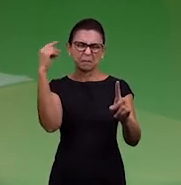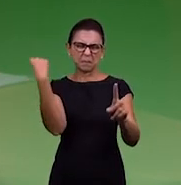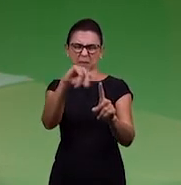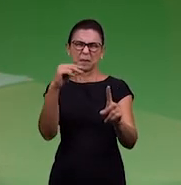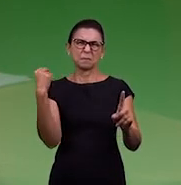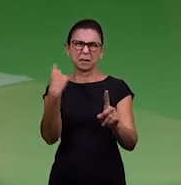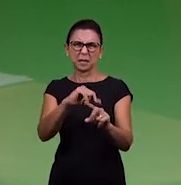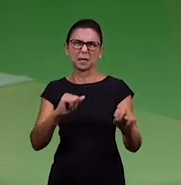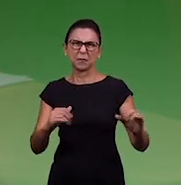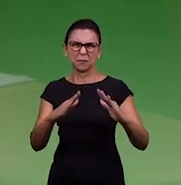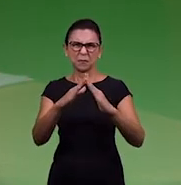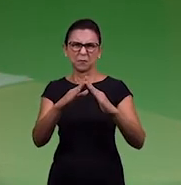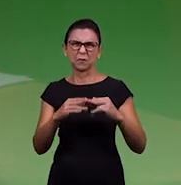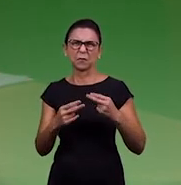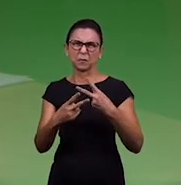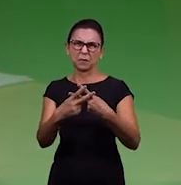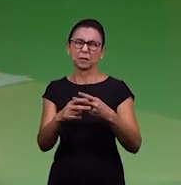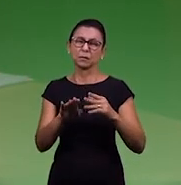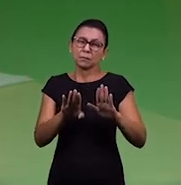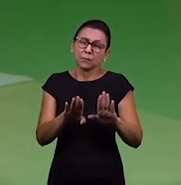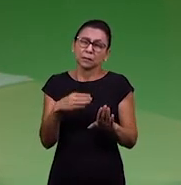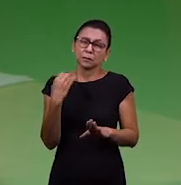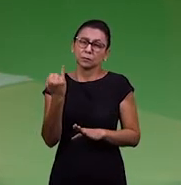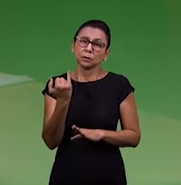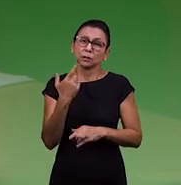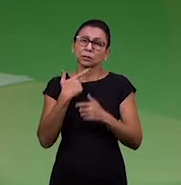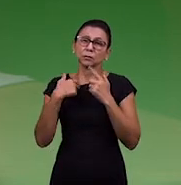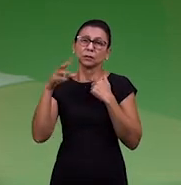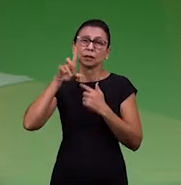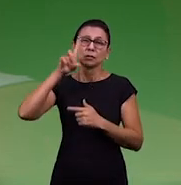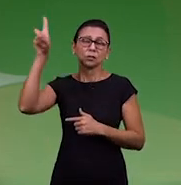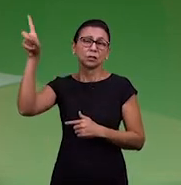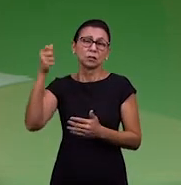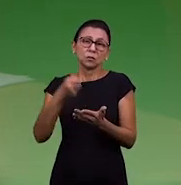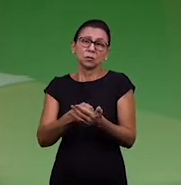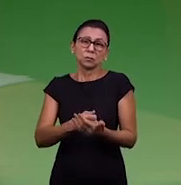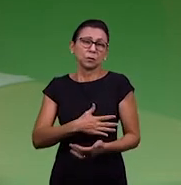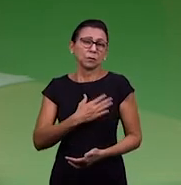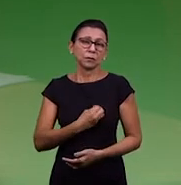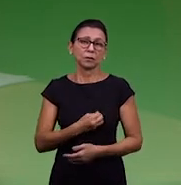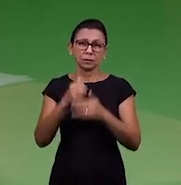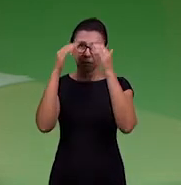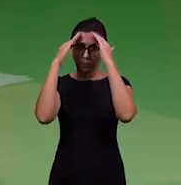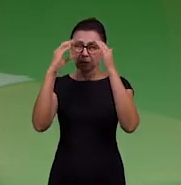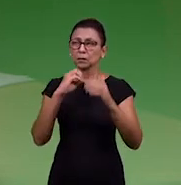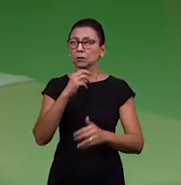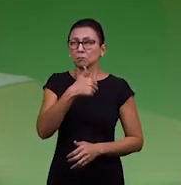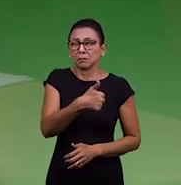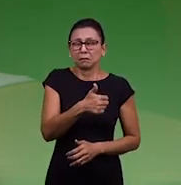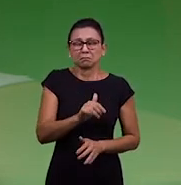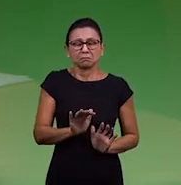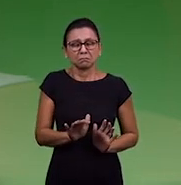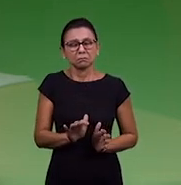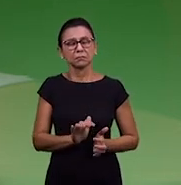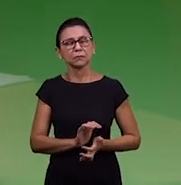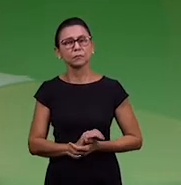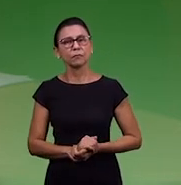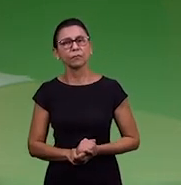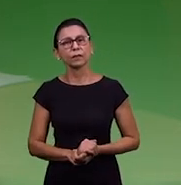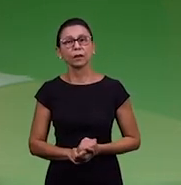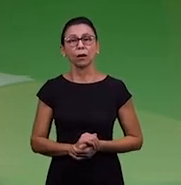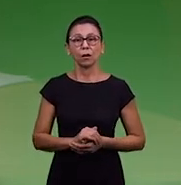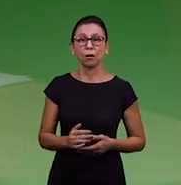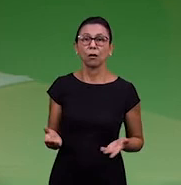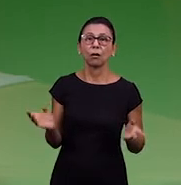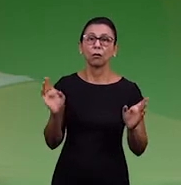não, mas foi bom porque a vontade de Deus cumpriu minha vida. E se eu fiz a vontade de Deus, se eu obedecer a Deus, está tudo bom. E acabei